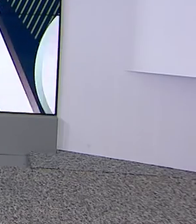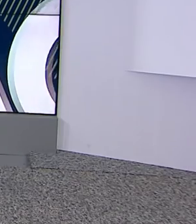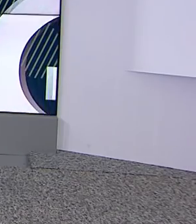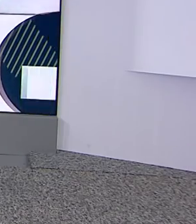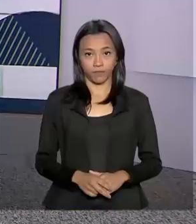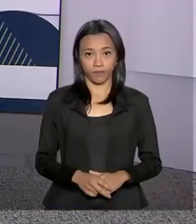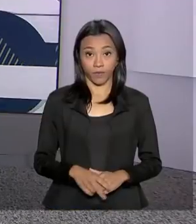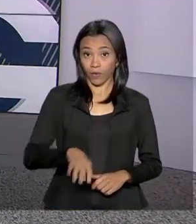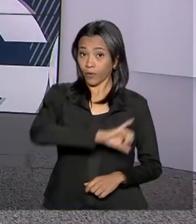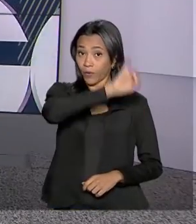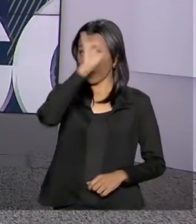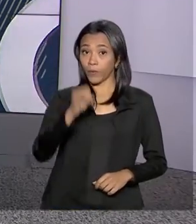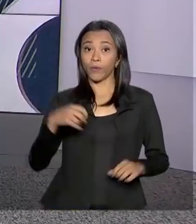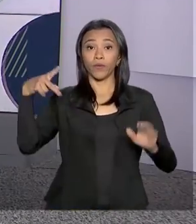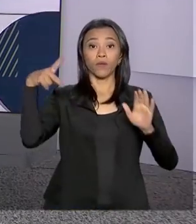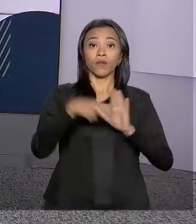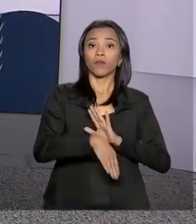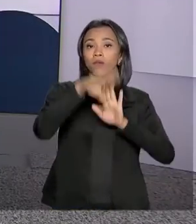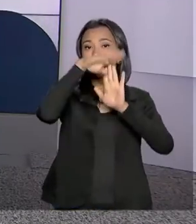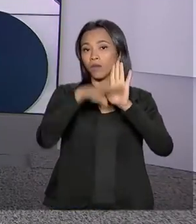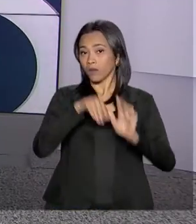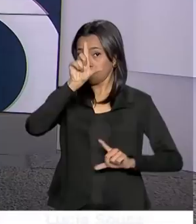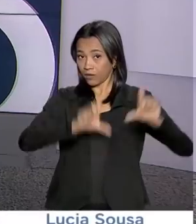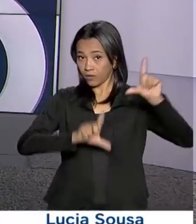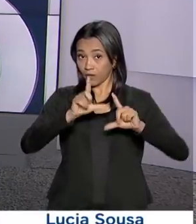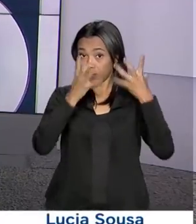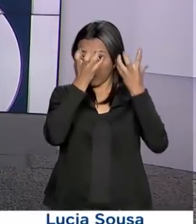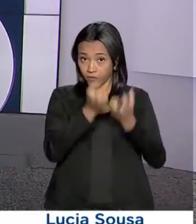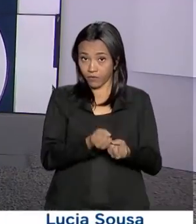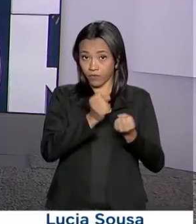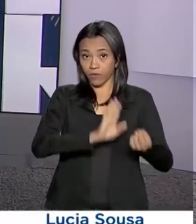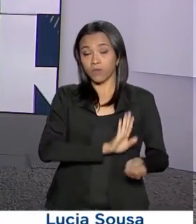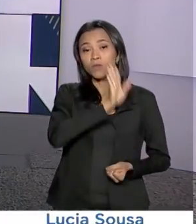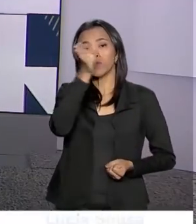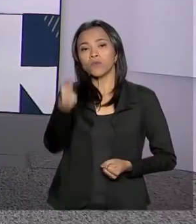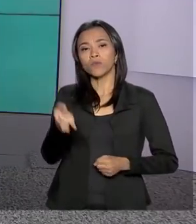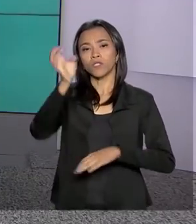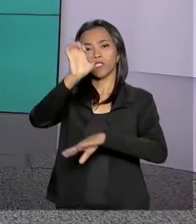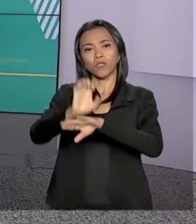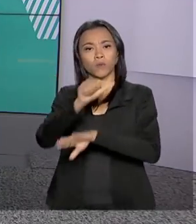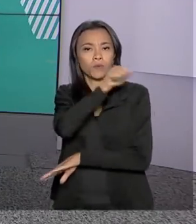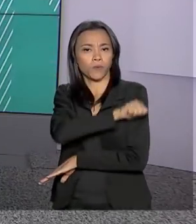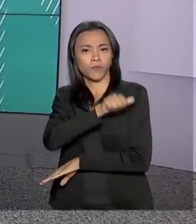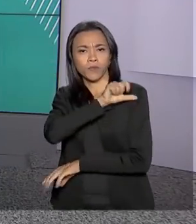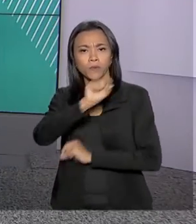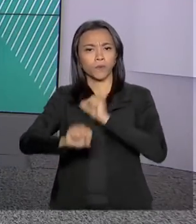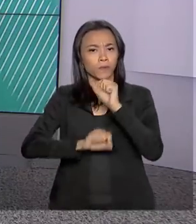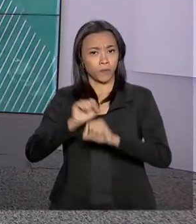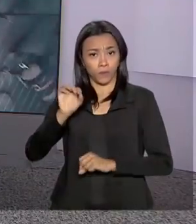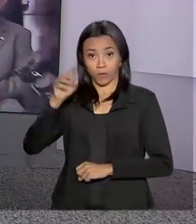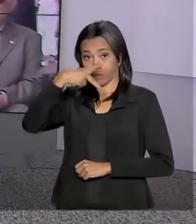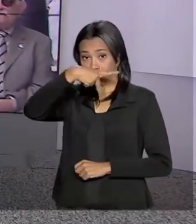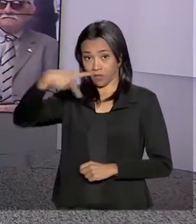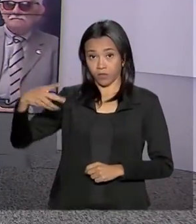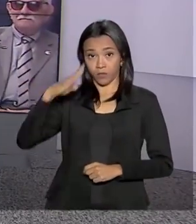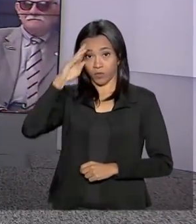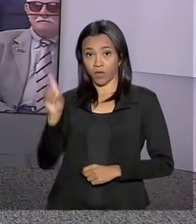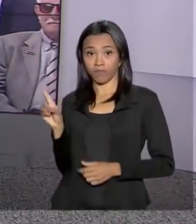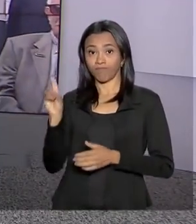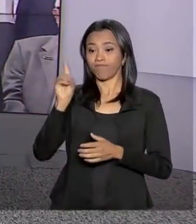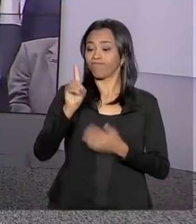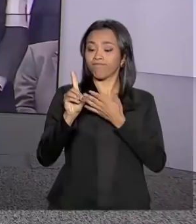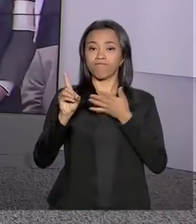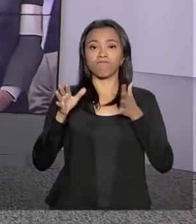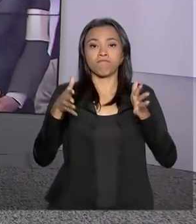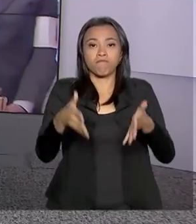olá e interrompemos a programação e vamos ao vivo ao rio de janeiro o presidente jair bolsonaro participa